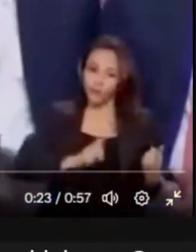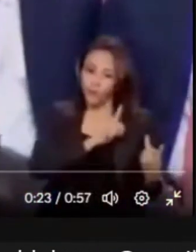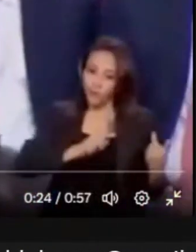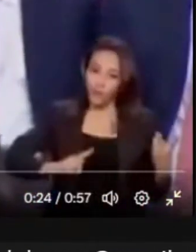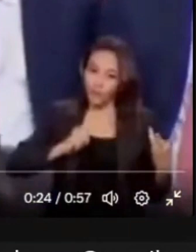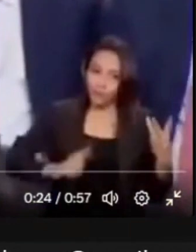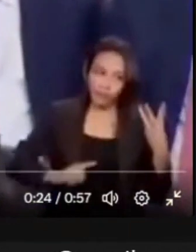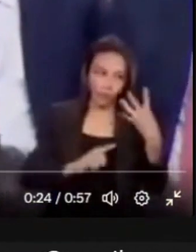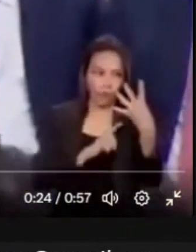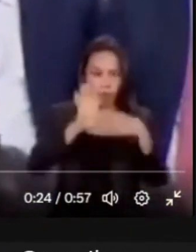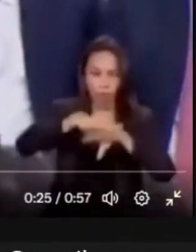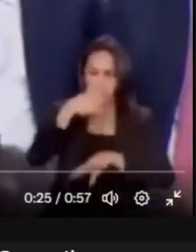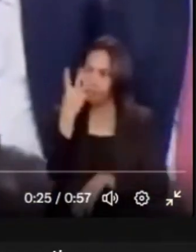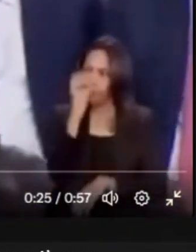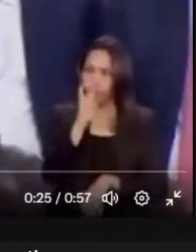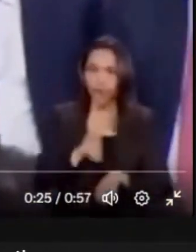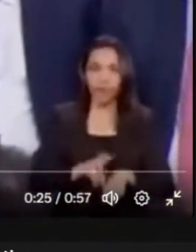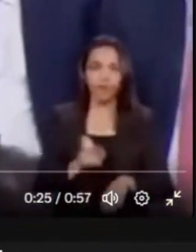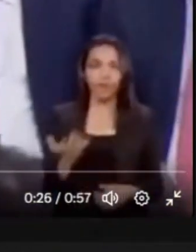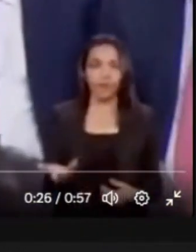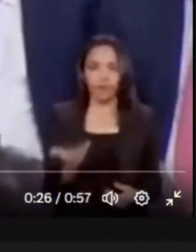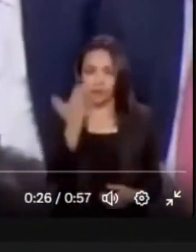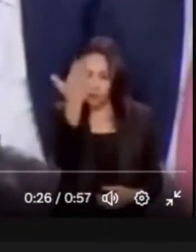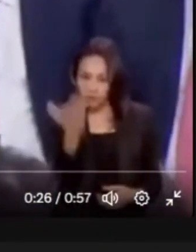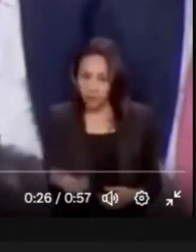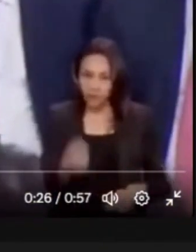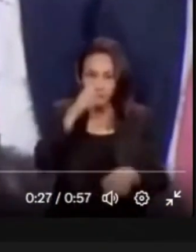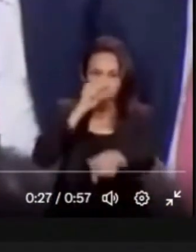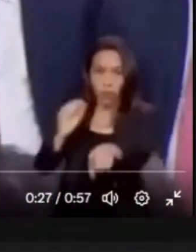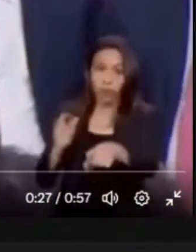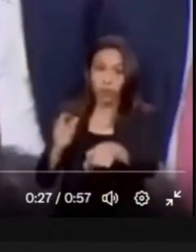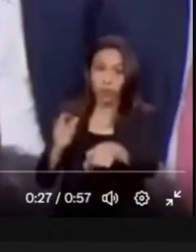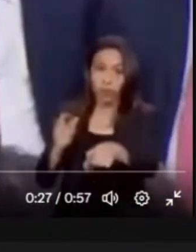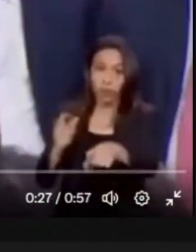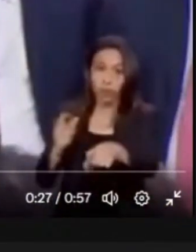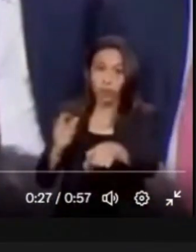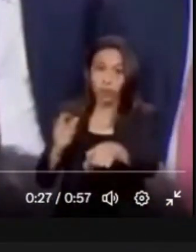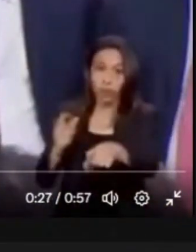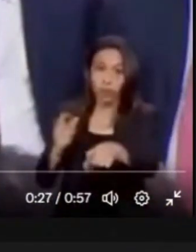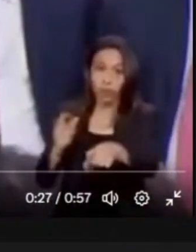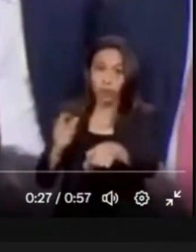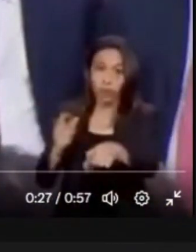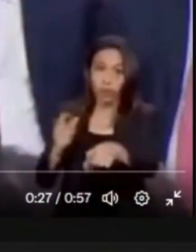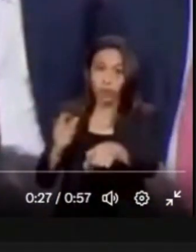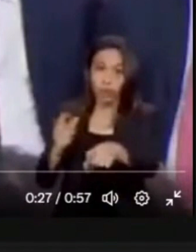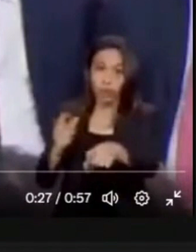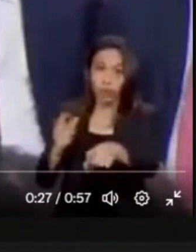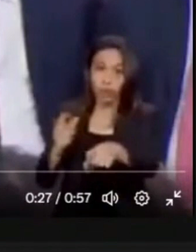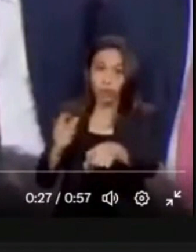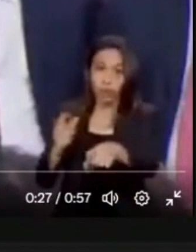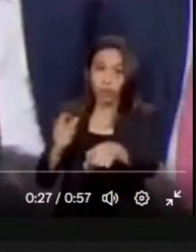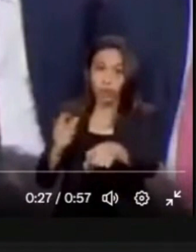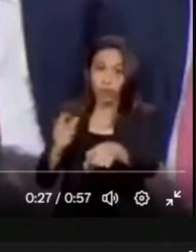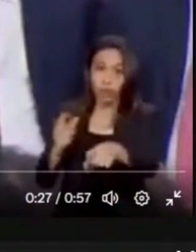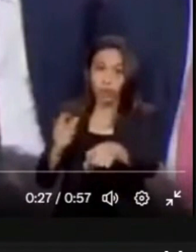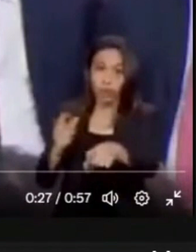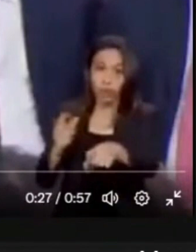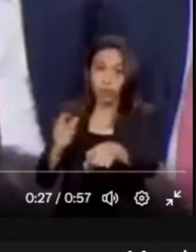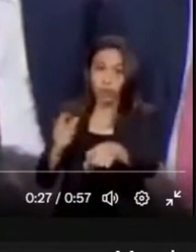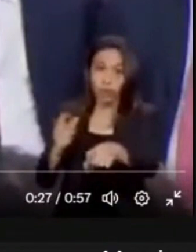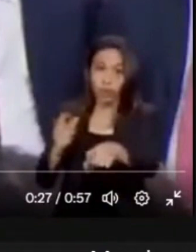não sei quantos mandatos lá em São Paulo e o que que a gente sabe todo mundo